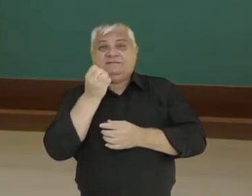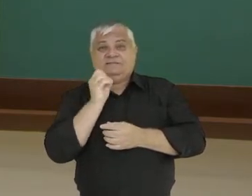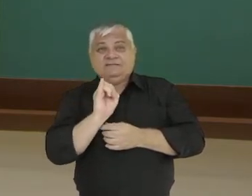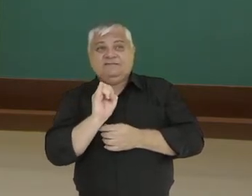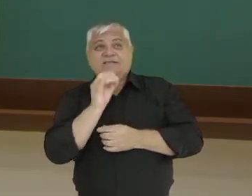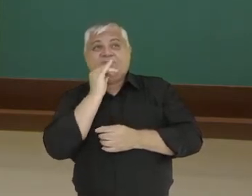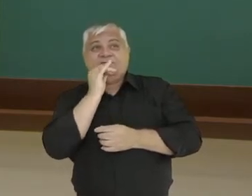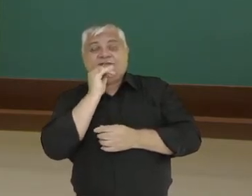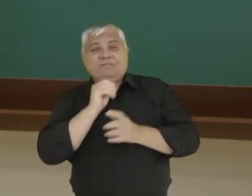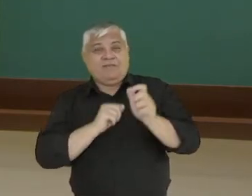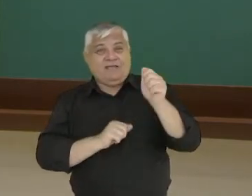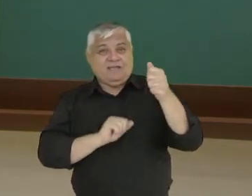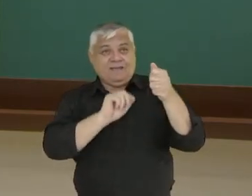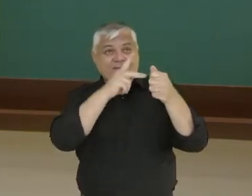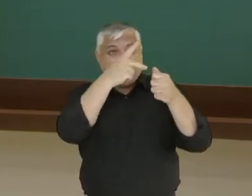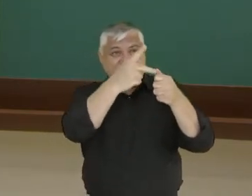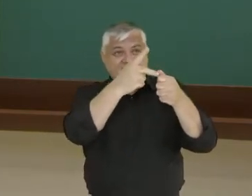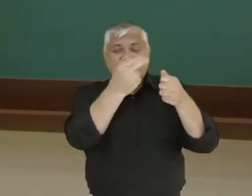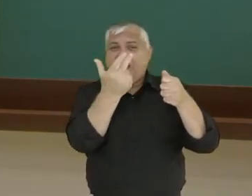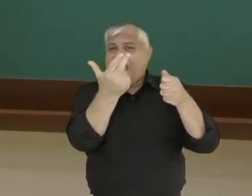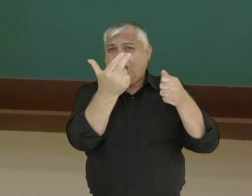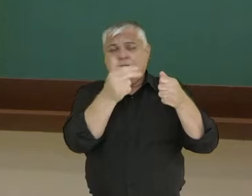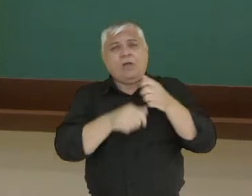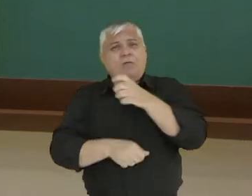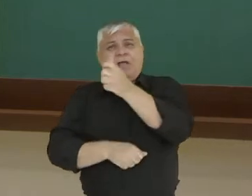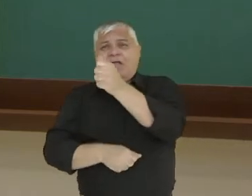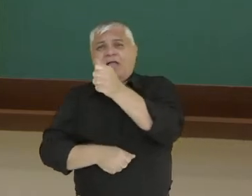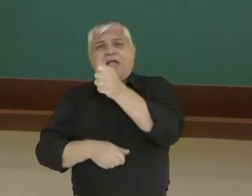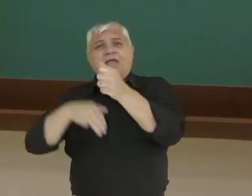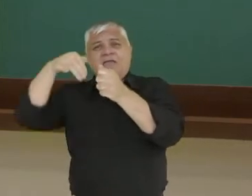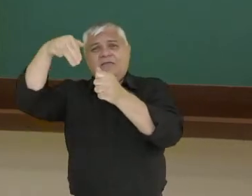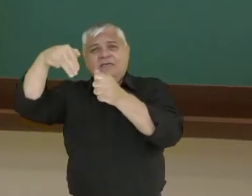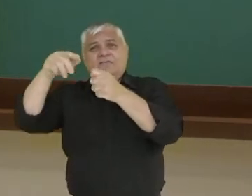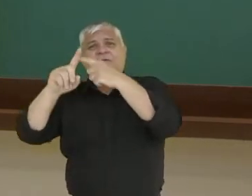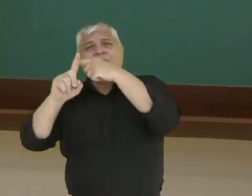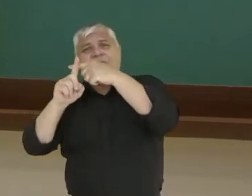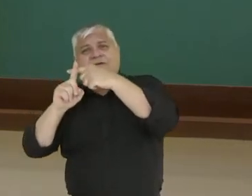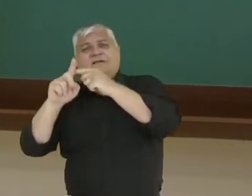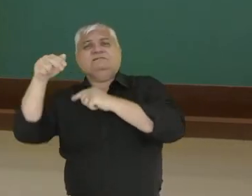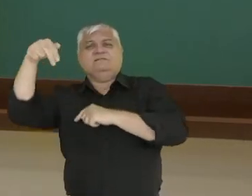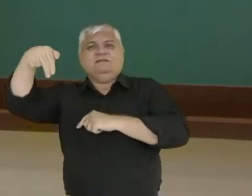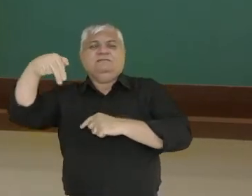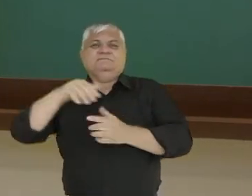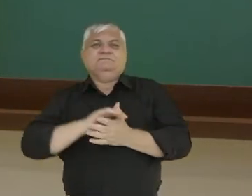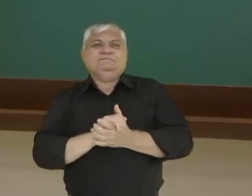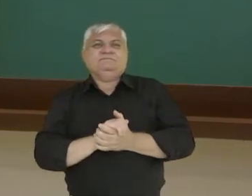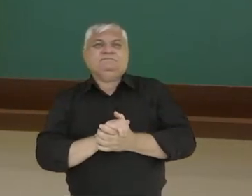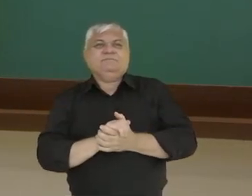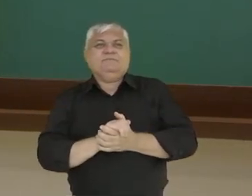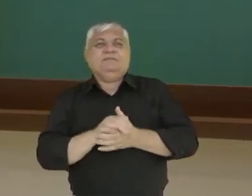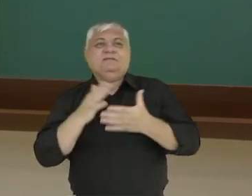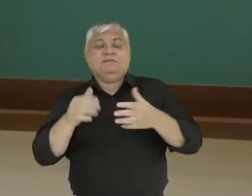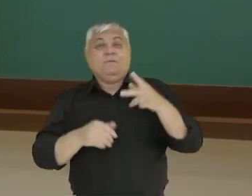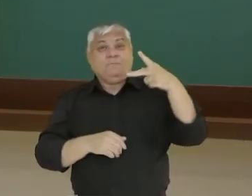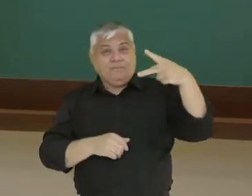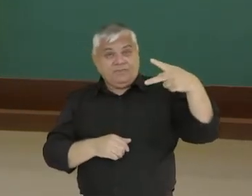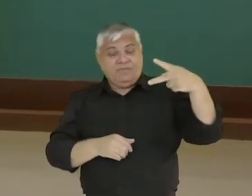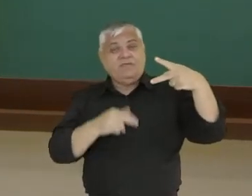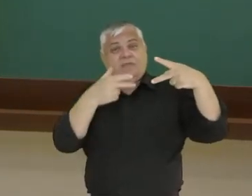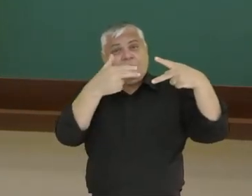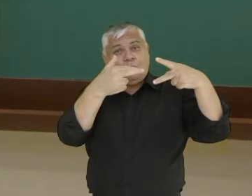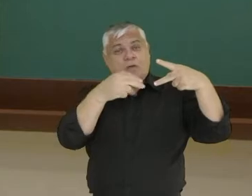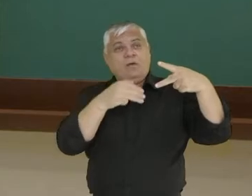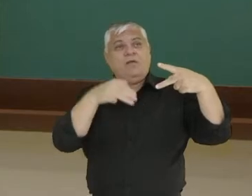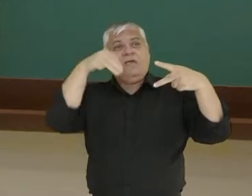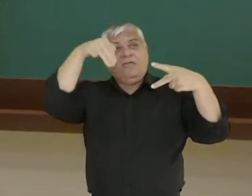afirmar que o meu A na P é igual a elevado na m mais n. Então, o meu P é igual a m